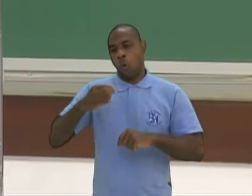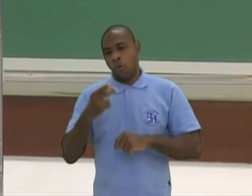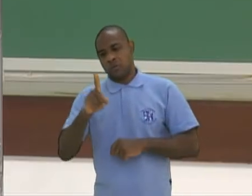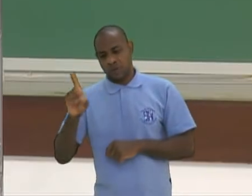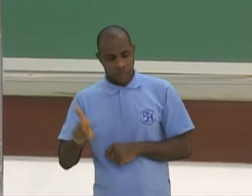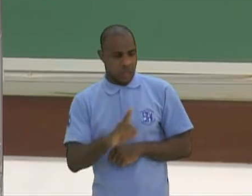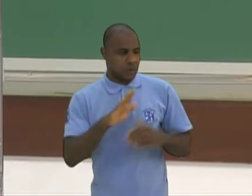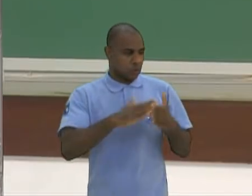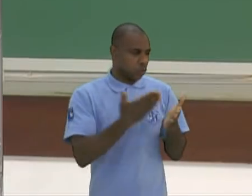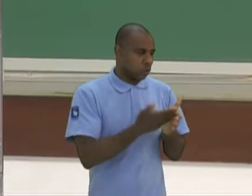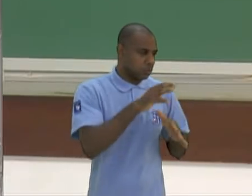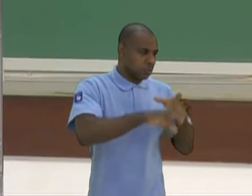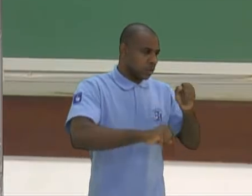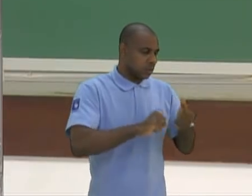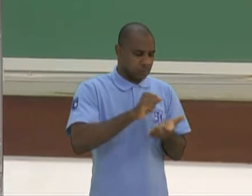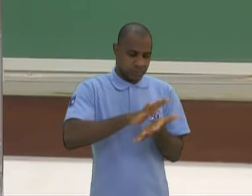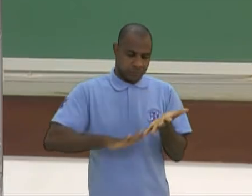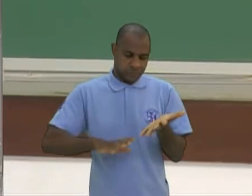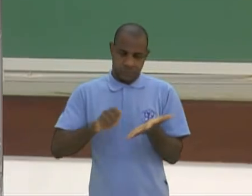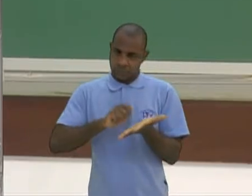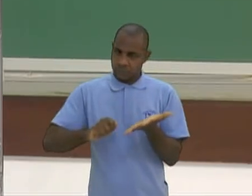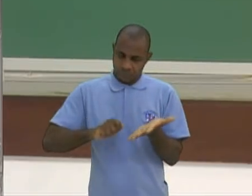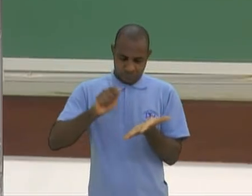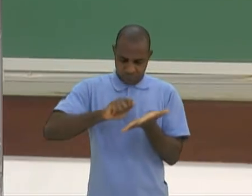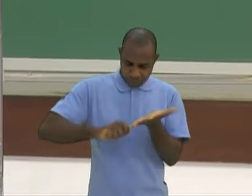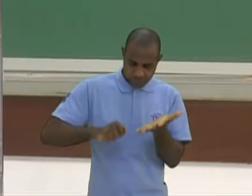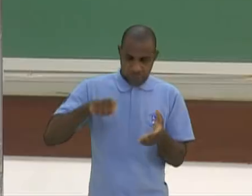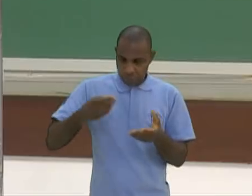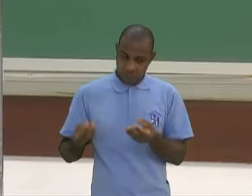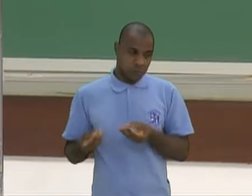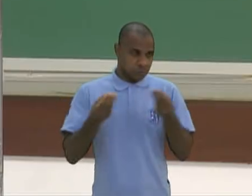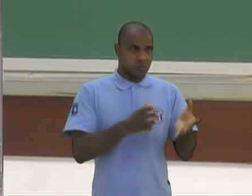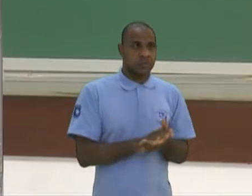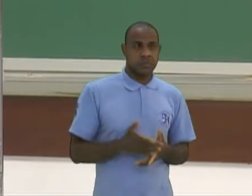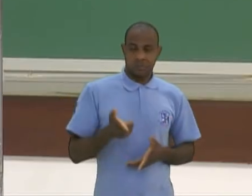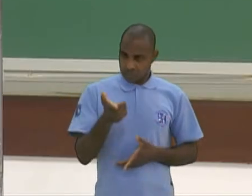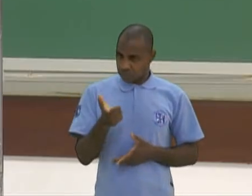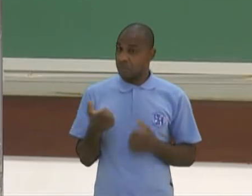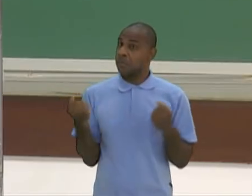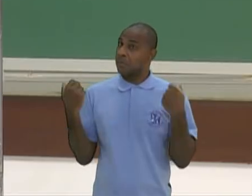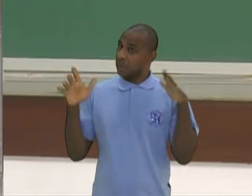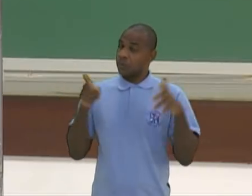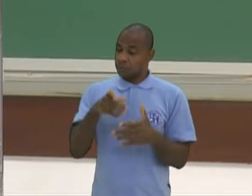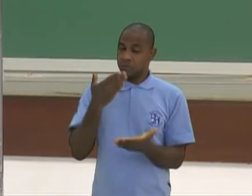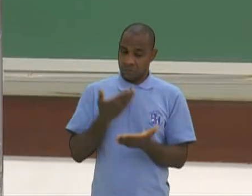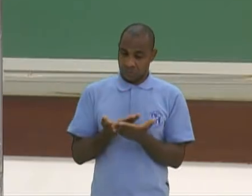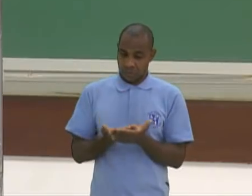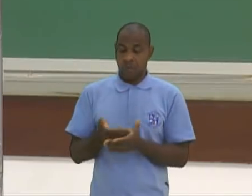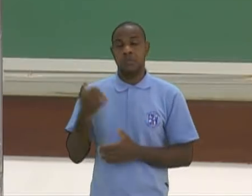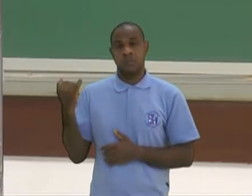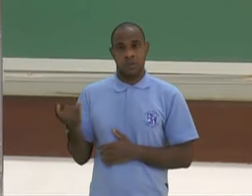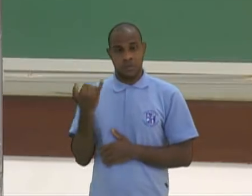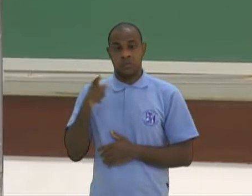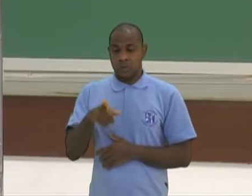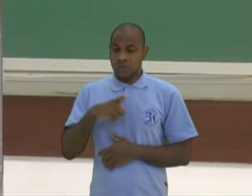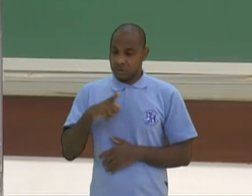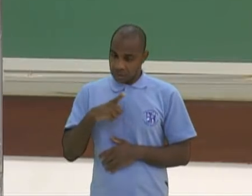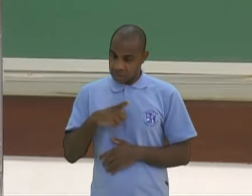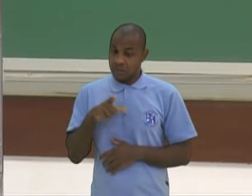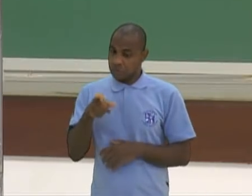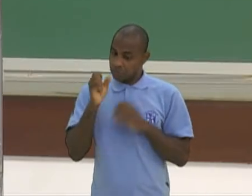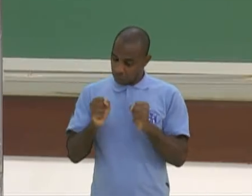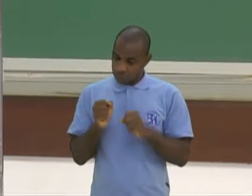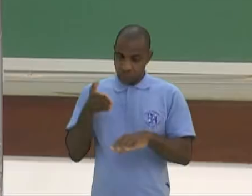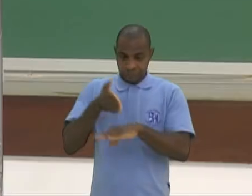Pô, cara, eu não tenho outra palavra que dizer. Parabéns, está estudando. Mas quem pode, quem tem condições, quem tem